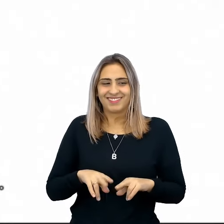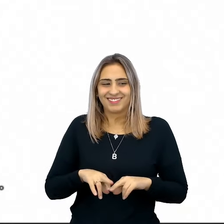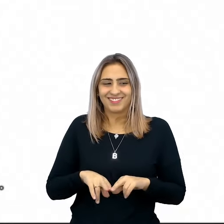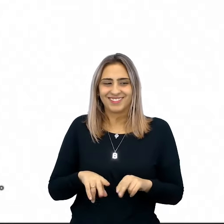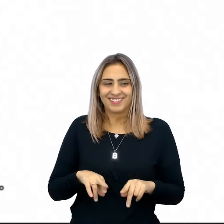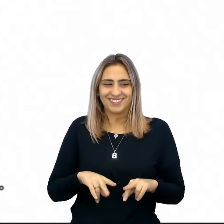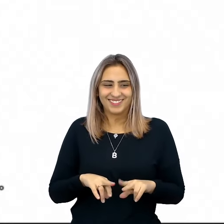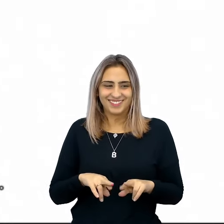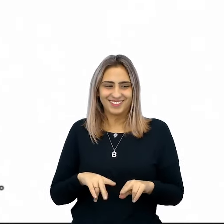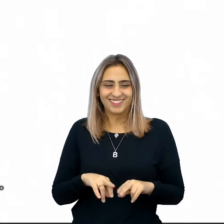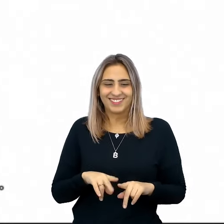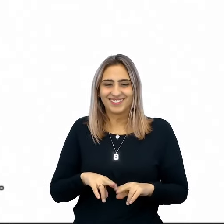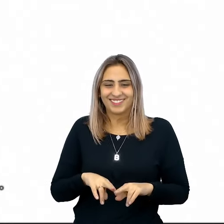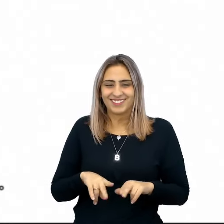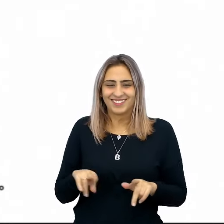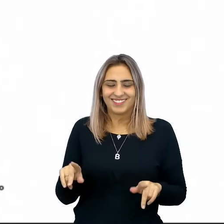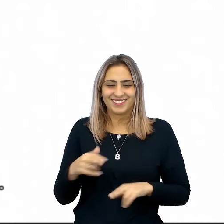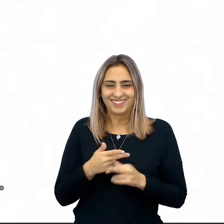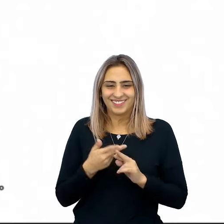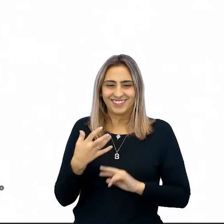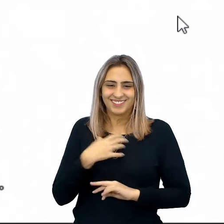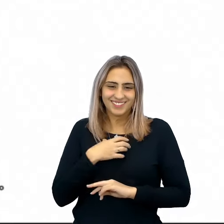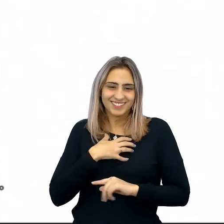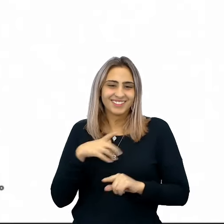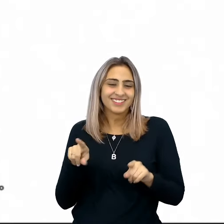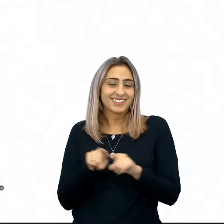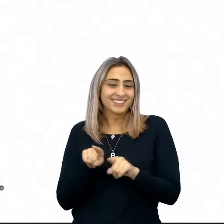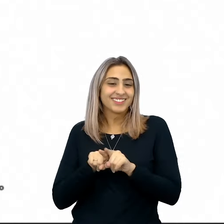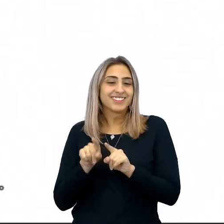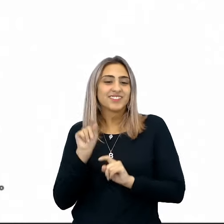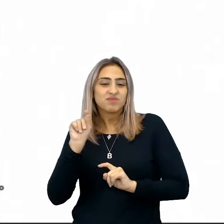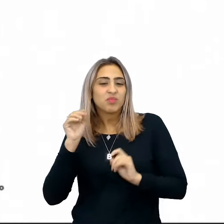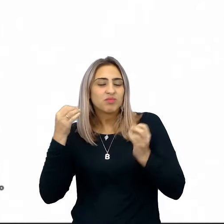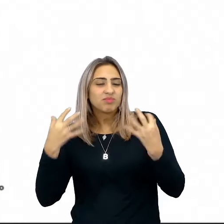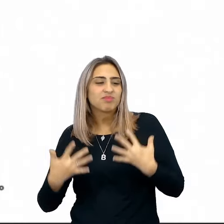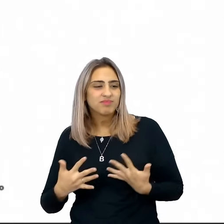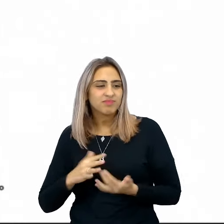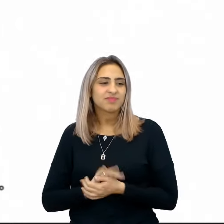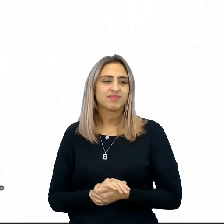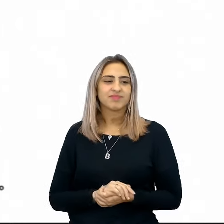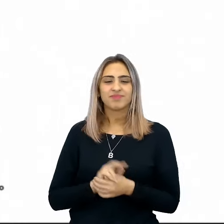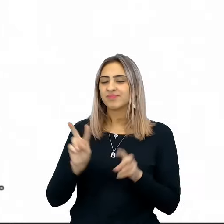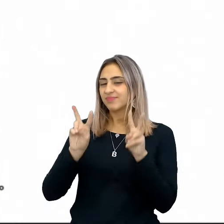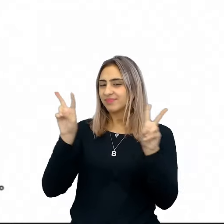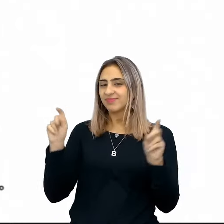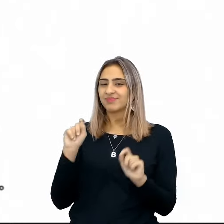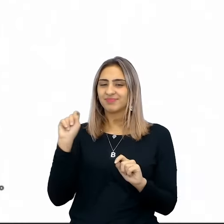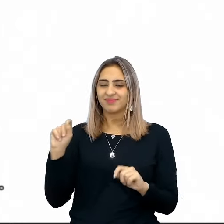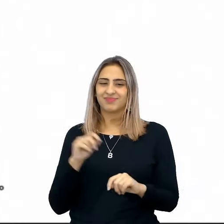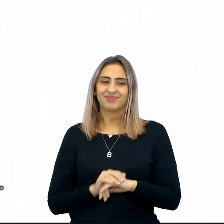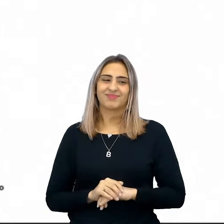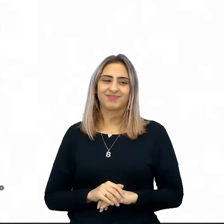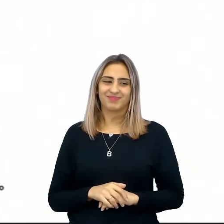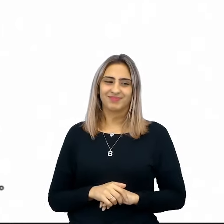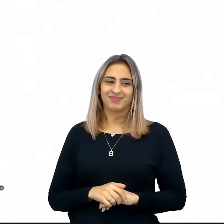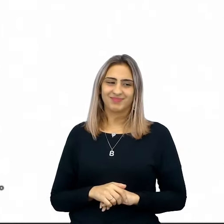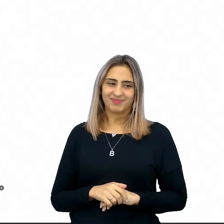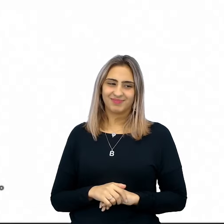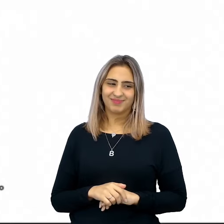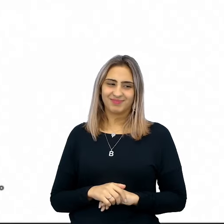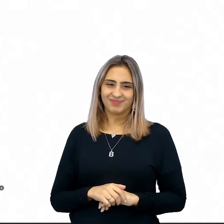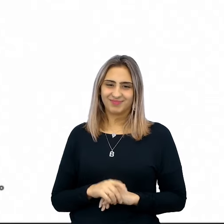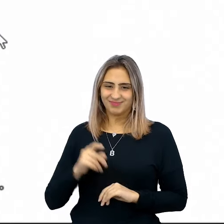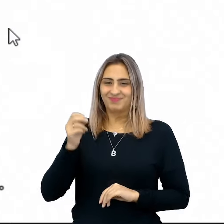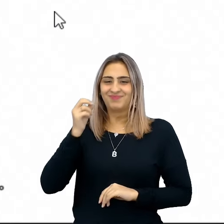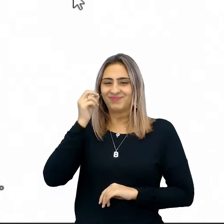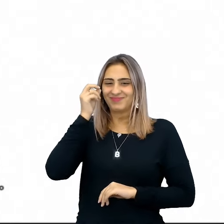essa operação, né? Então, ela traz um pouquinho. Então, a questão diz assim, né? É uma gincana cultural,